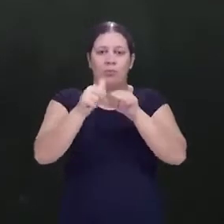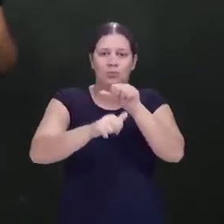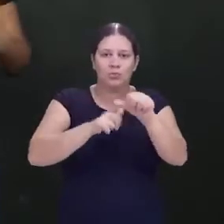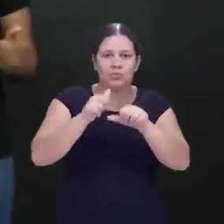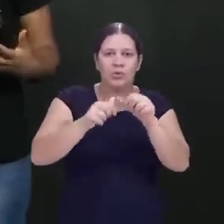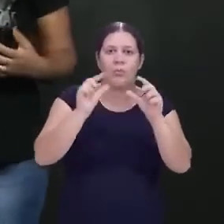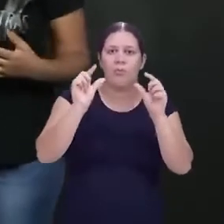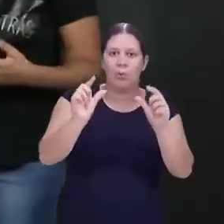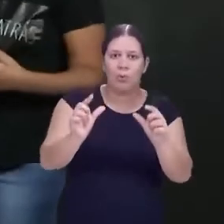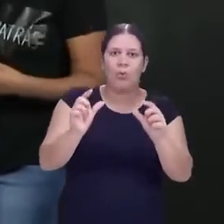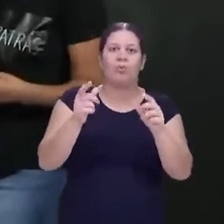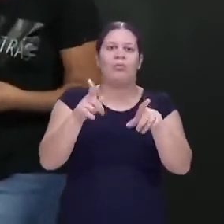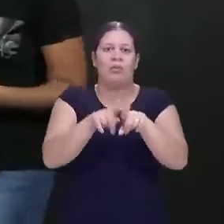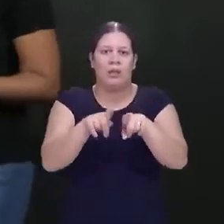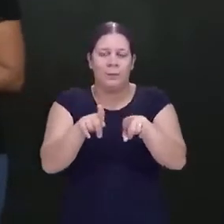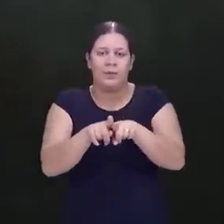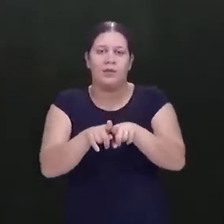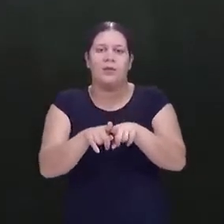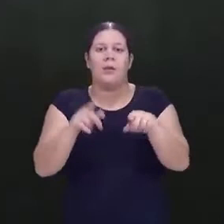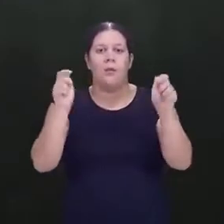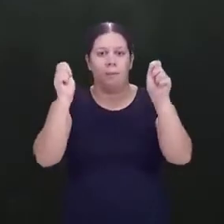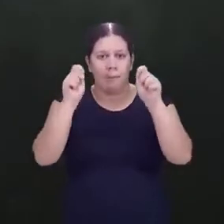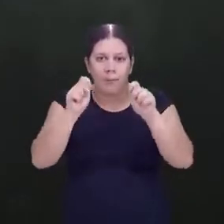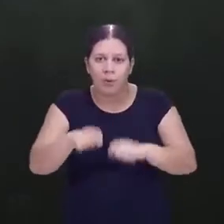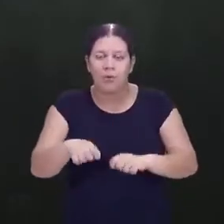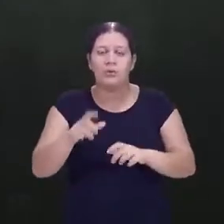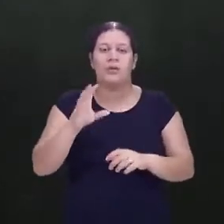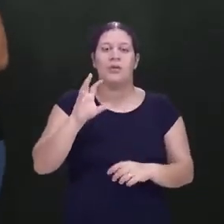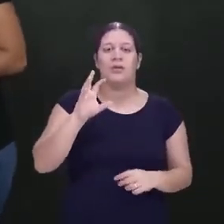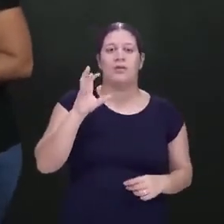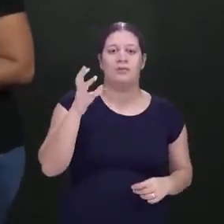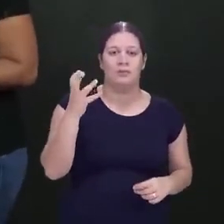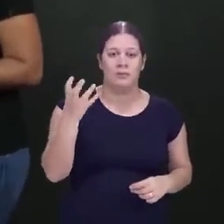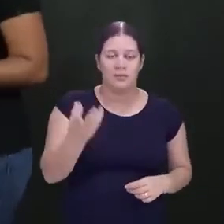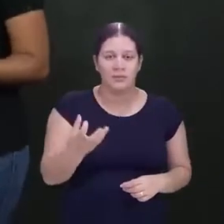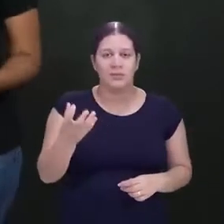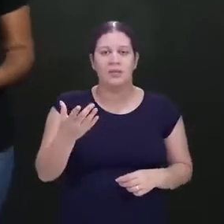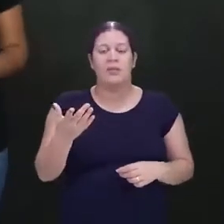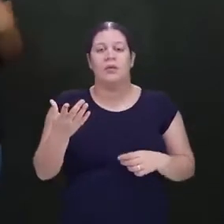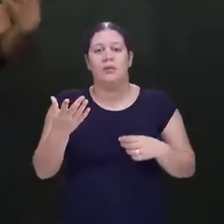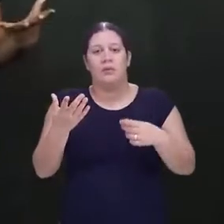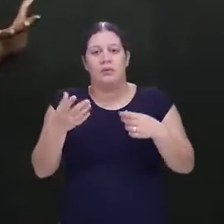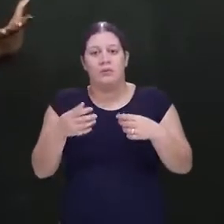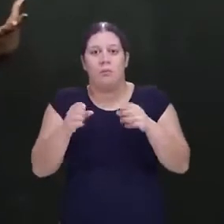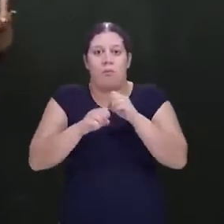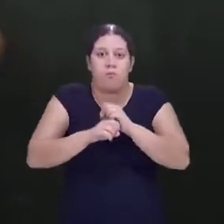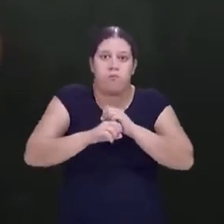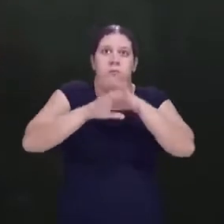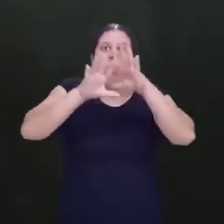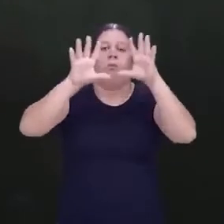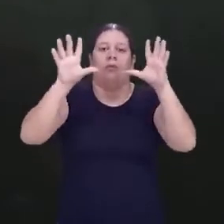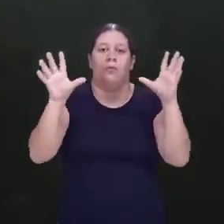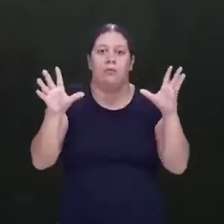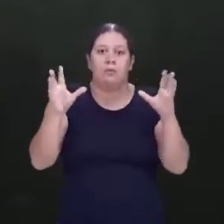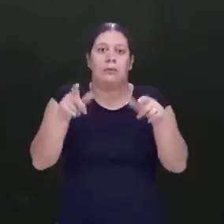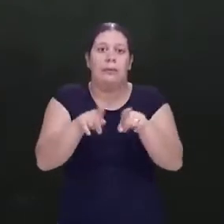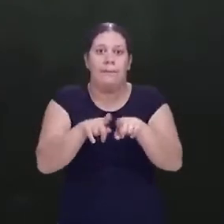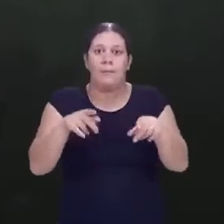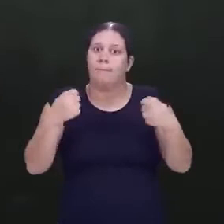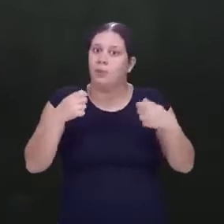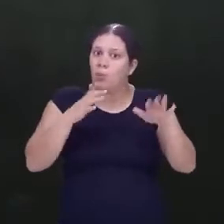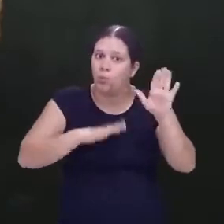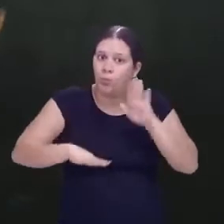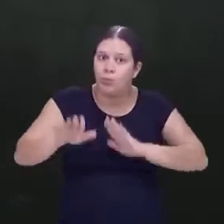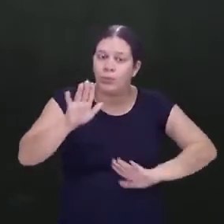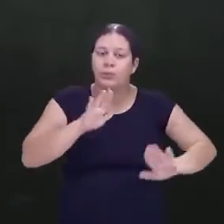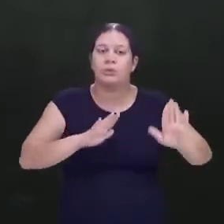pouco a estrutura. Além disso, podem acontecer reações mais intensas, como explosões. Então tem que ter muito cuidado.